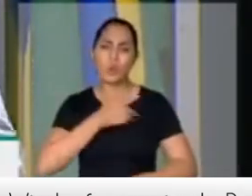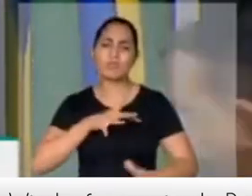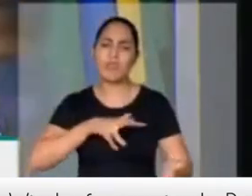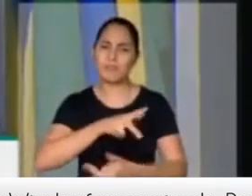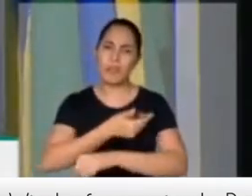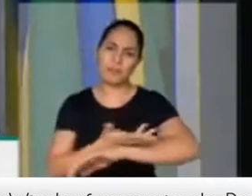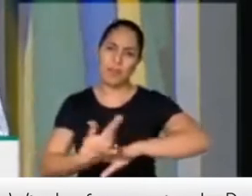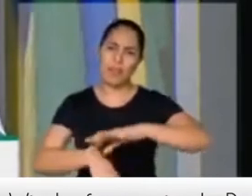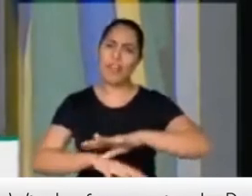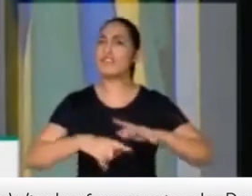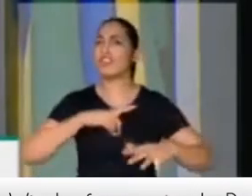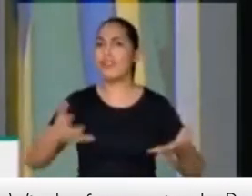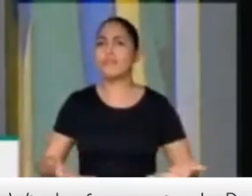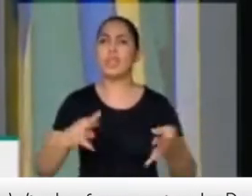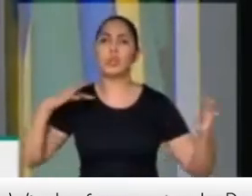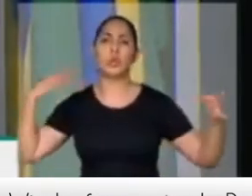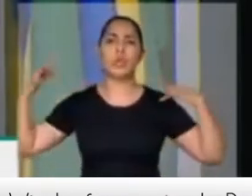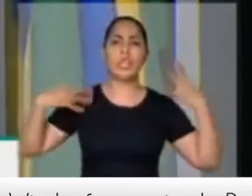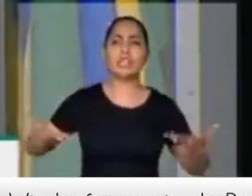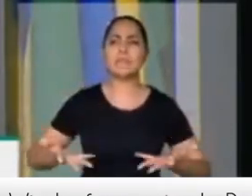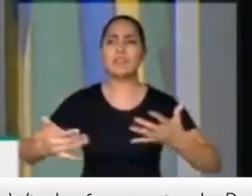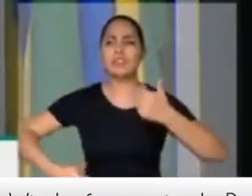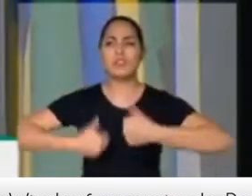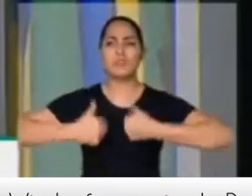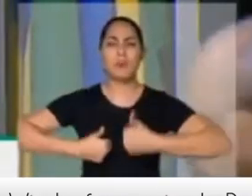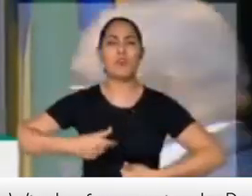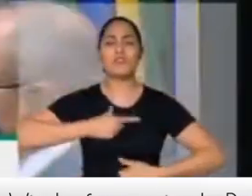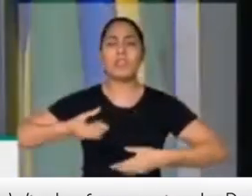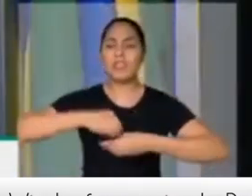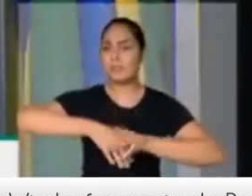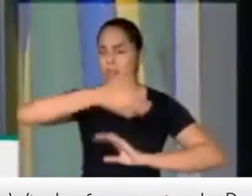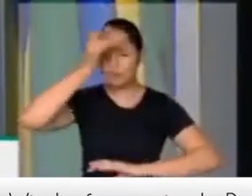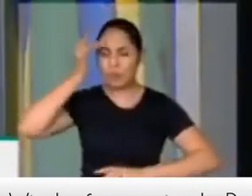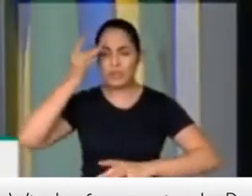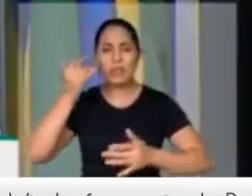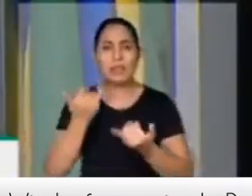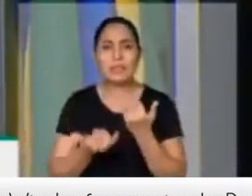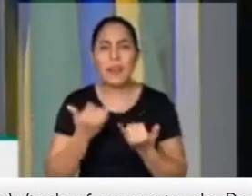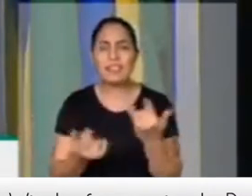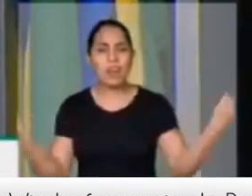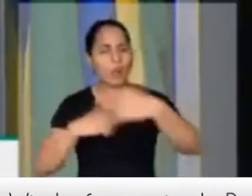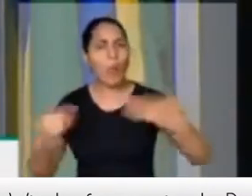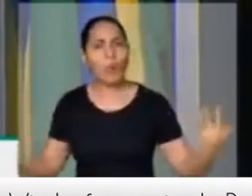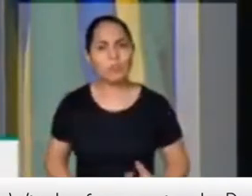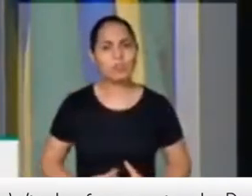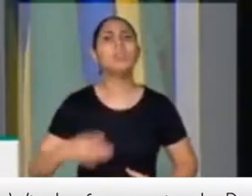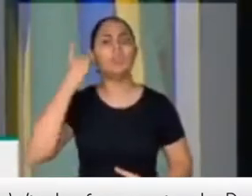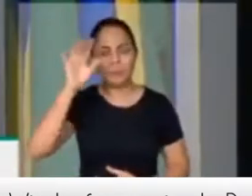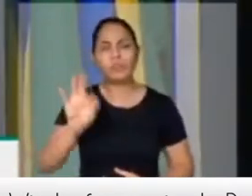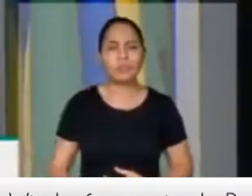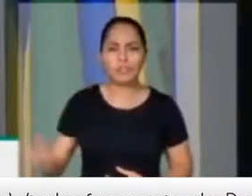onde traz turismo de incentivo ao esporte a gente tem pessoas que remam contra então eu como deputado federal quero deixar